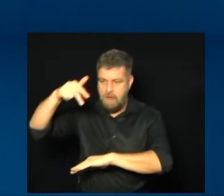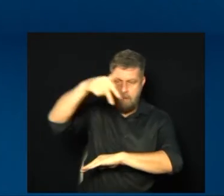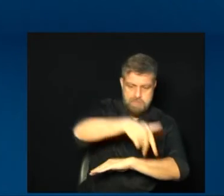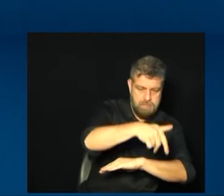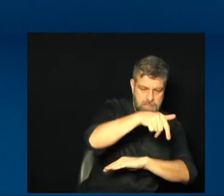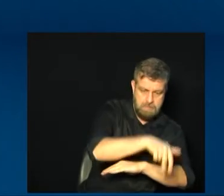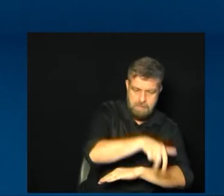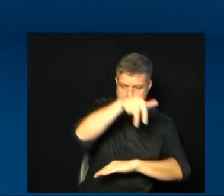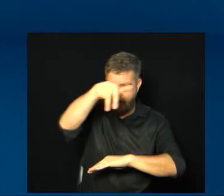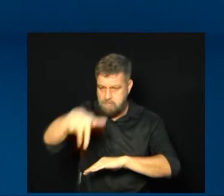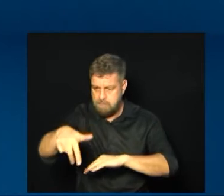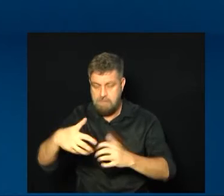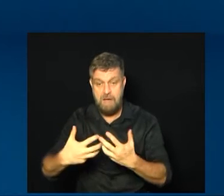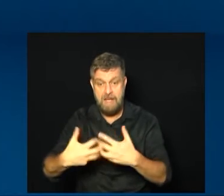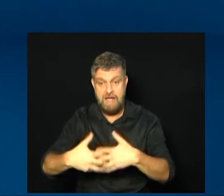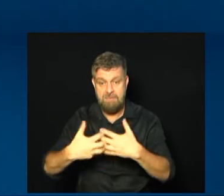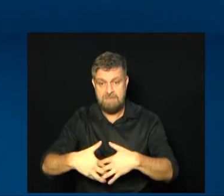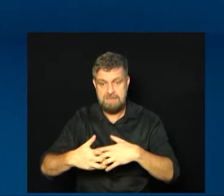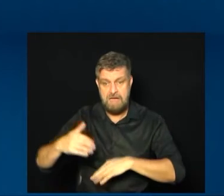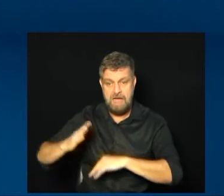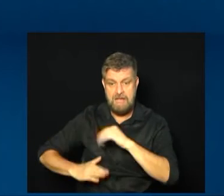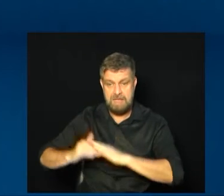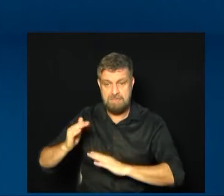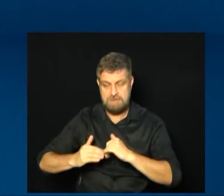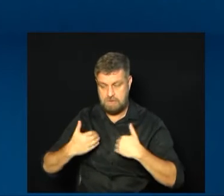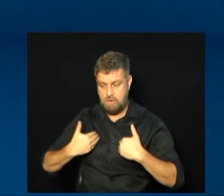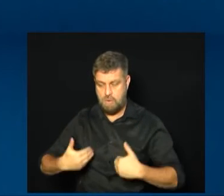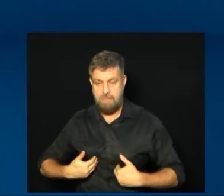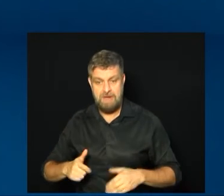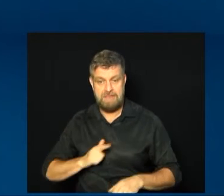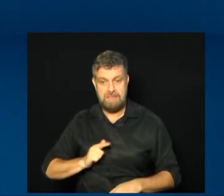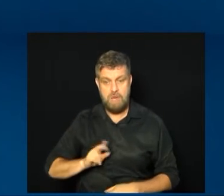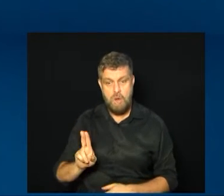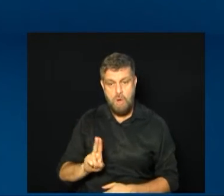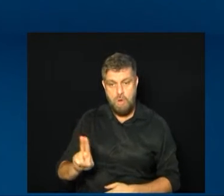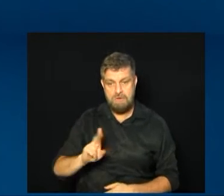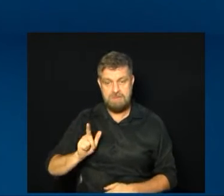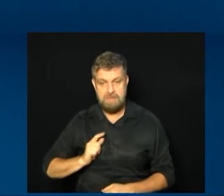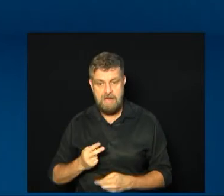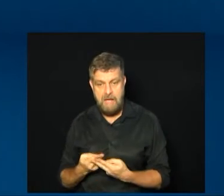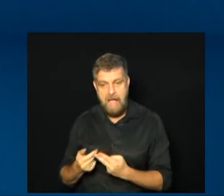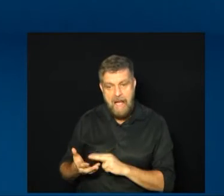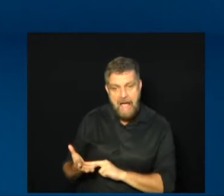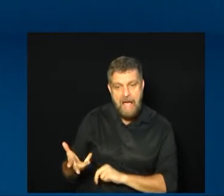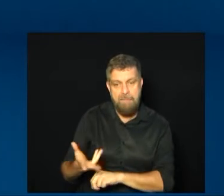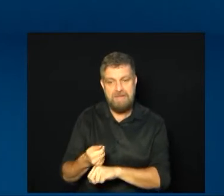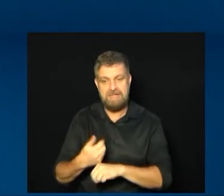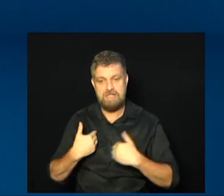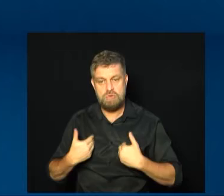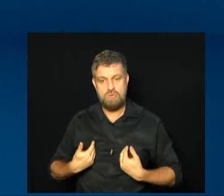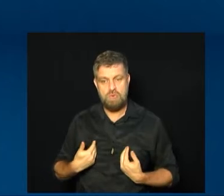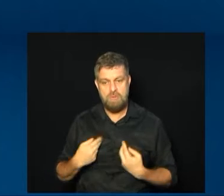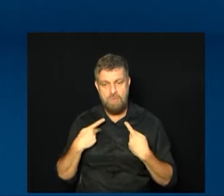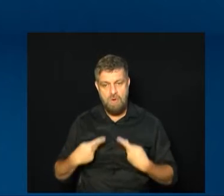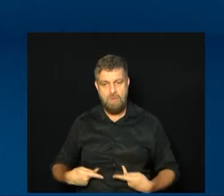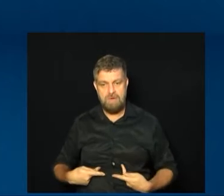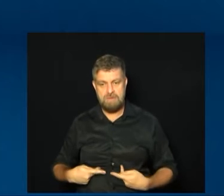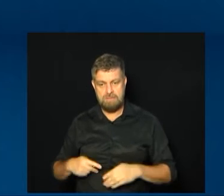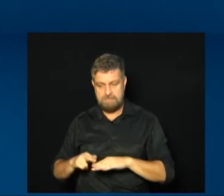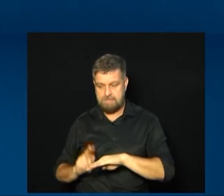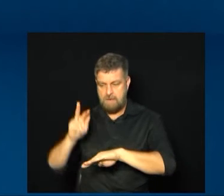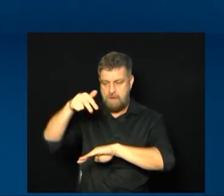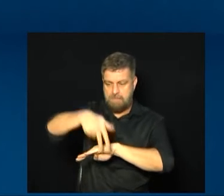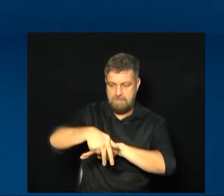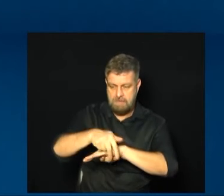e eficiente possível os praticantes, que usam principalmente habilidades do corpo humano para passar os